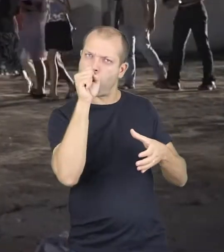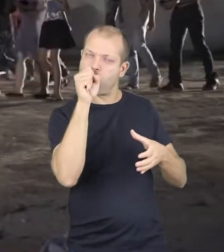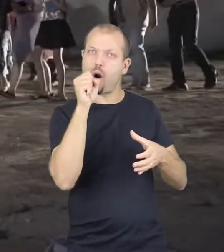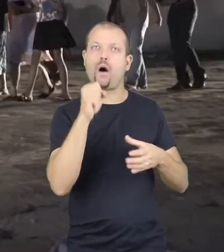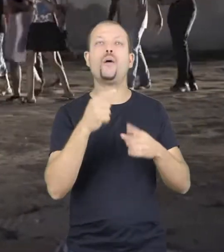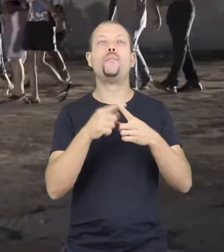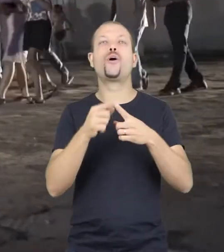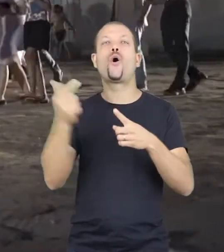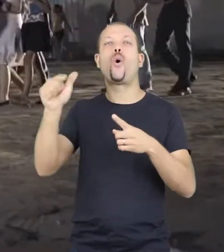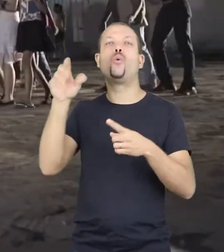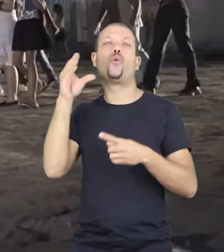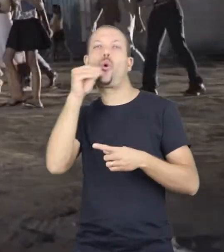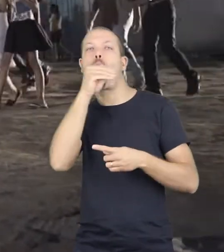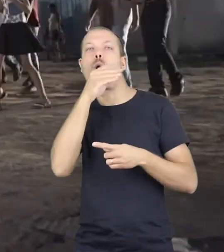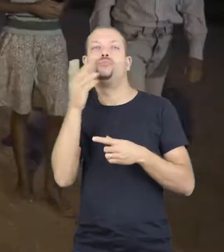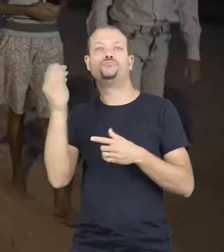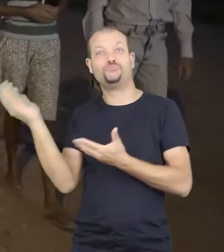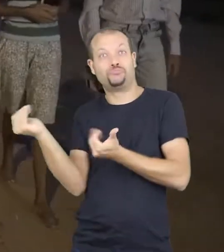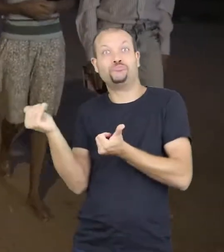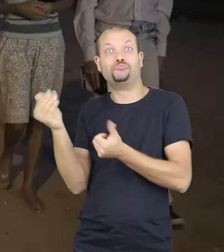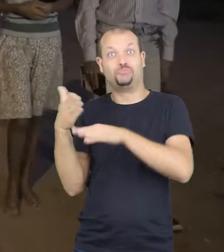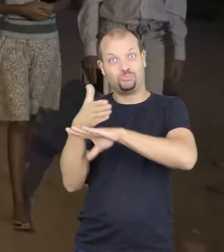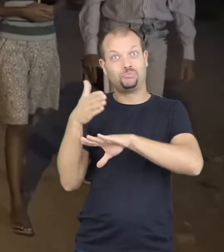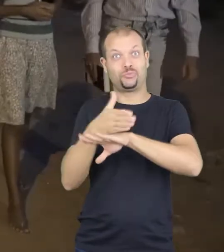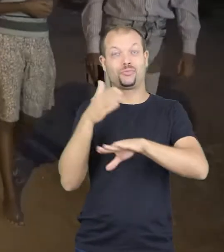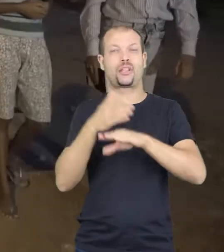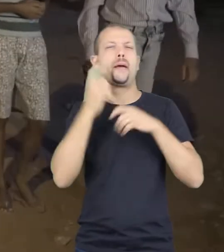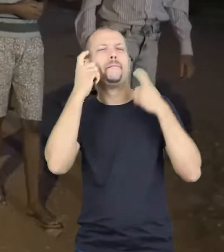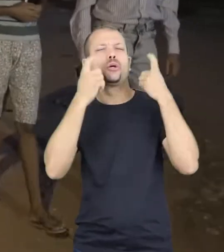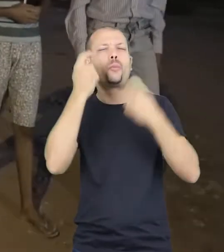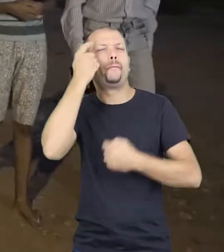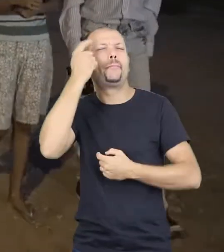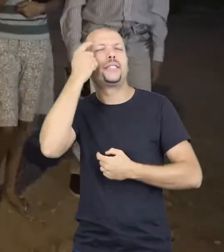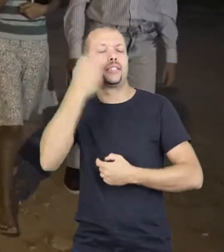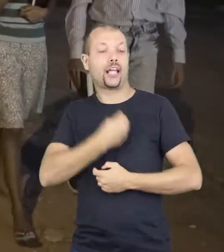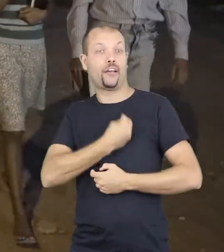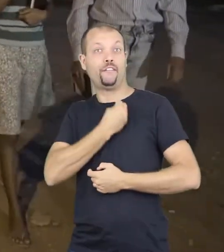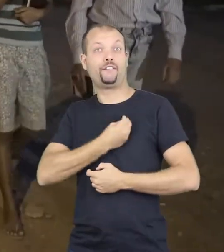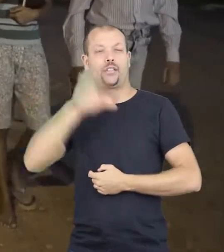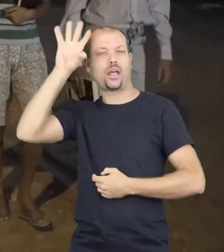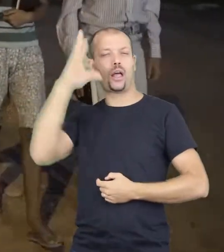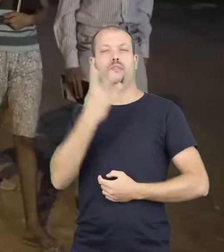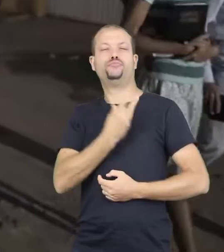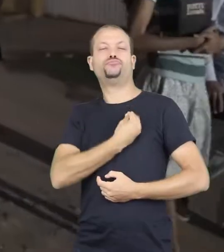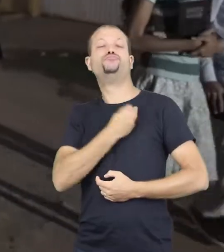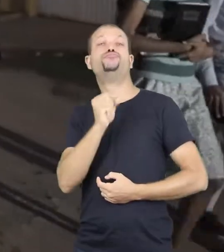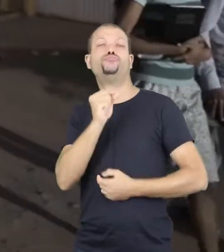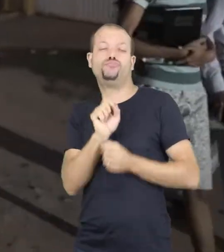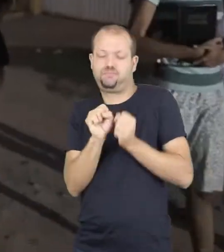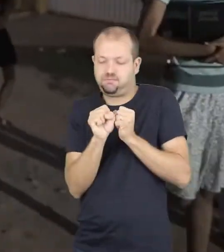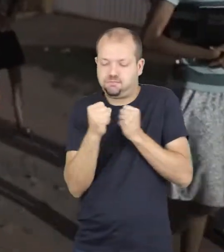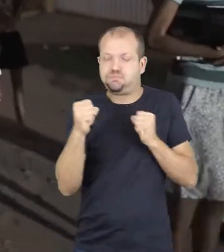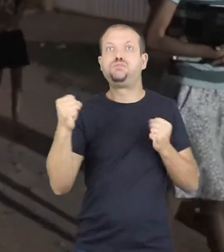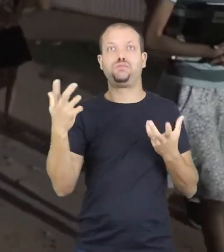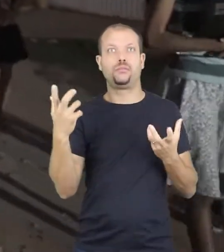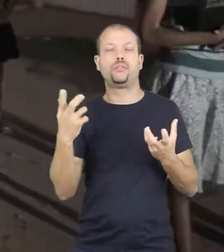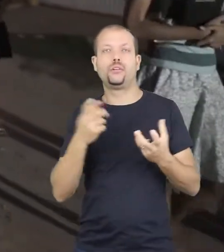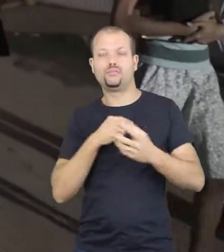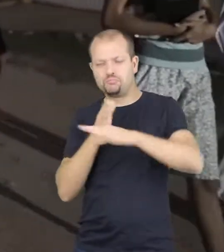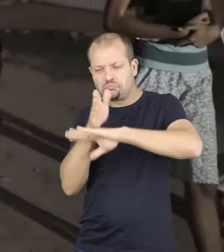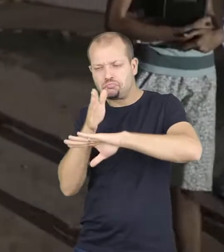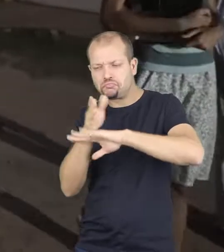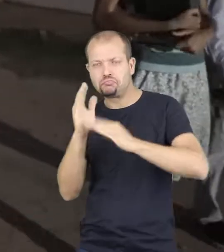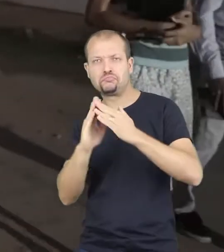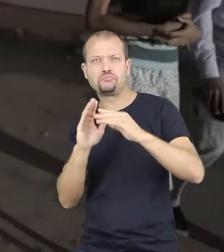com a entrada de outros jovens. Sua preocupação com a vida espiritual deles era tão grande que os incentivava a frequentar